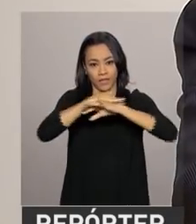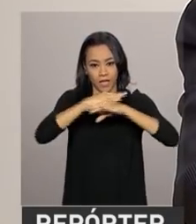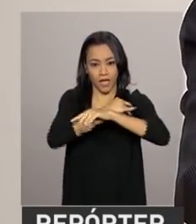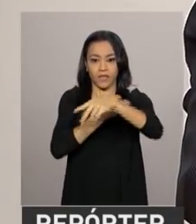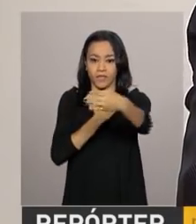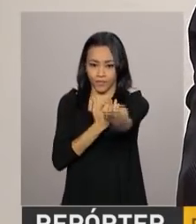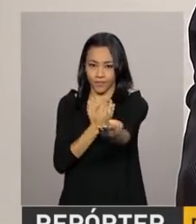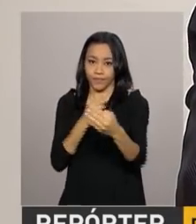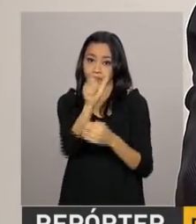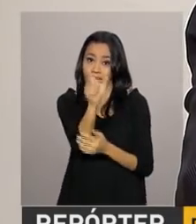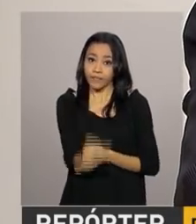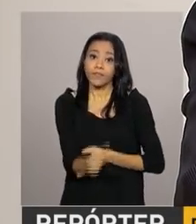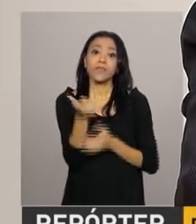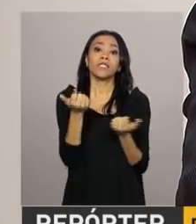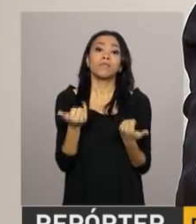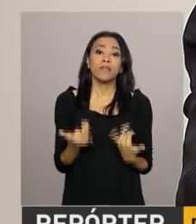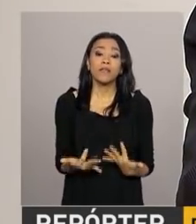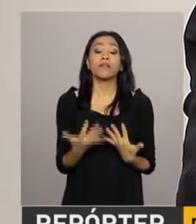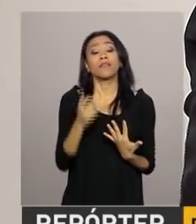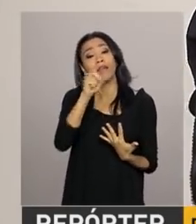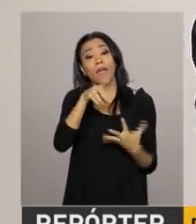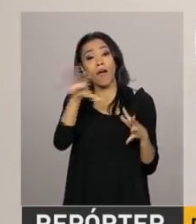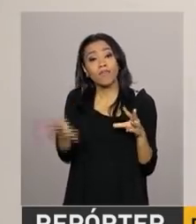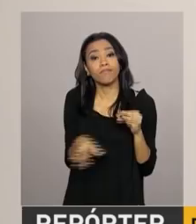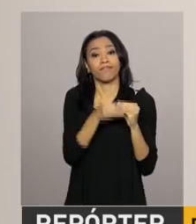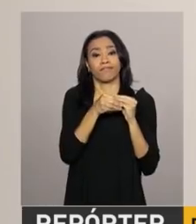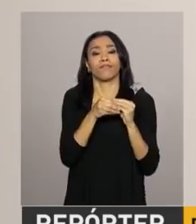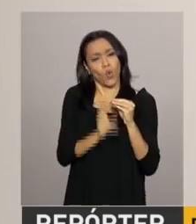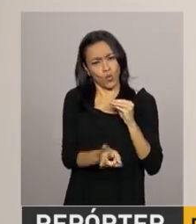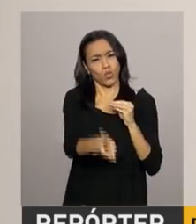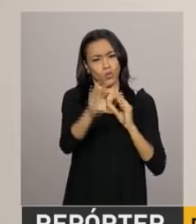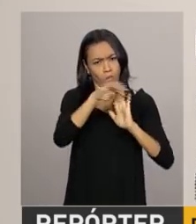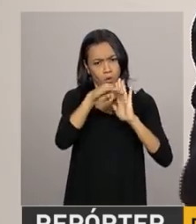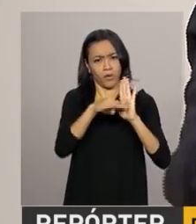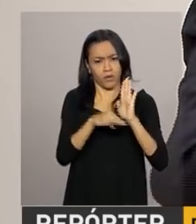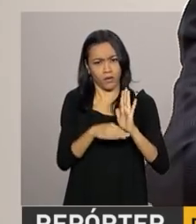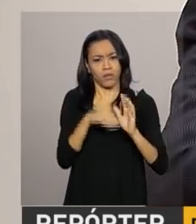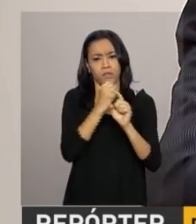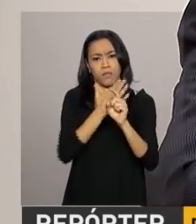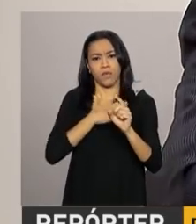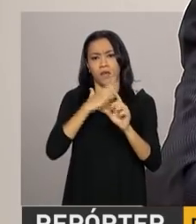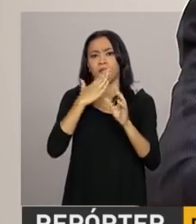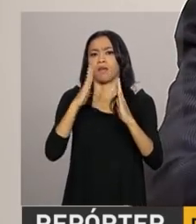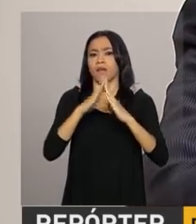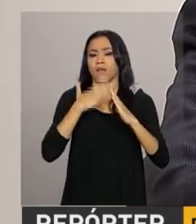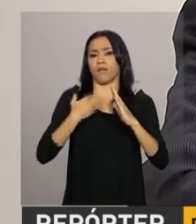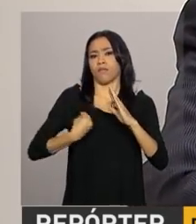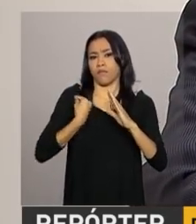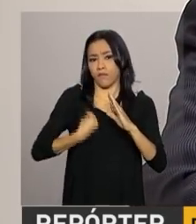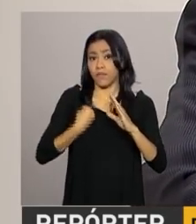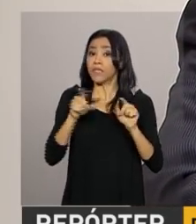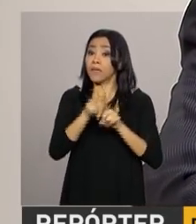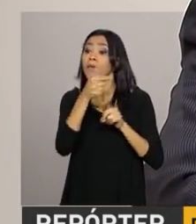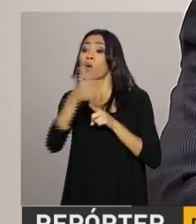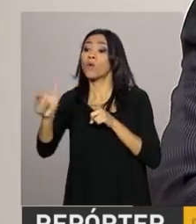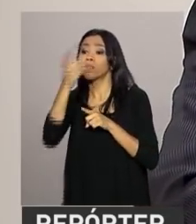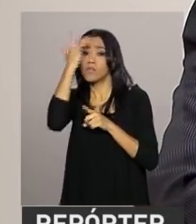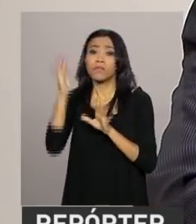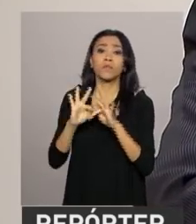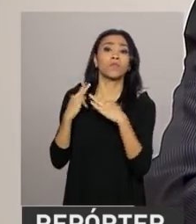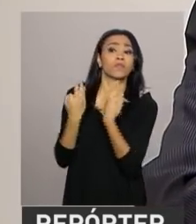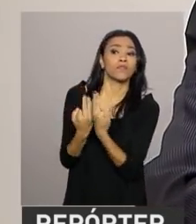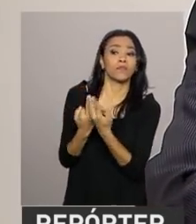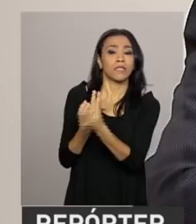instrumento complementar ao Minha Casa Minha Vida, continua o programa Minha Casa Minha Vida e vamos também atender aqueles que, de alguma forma ou de